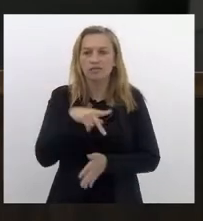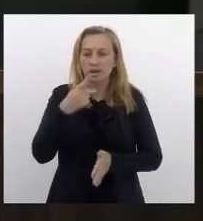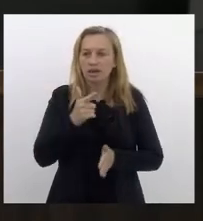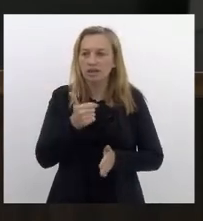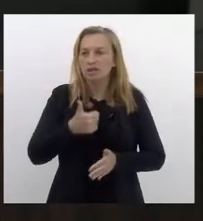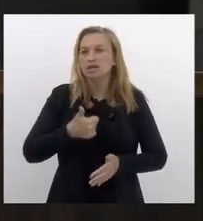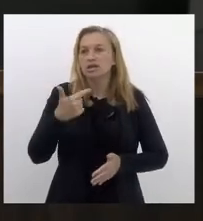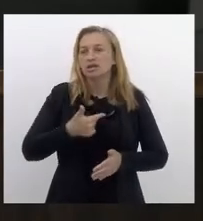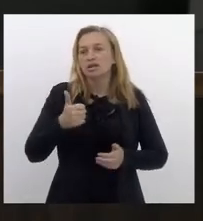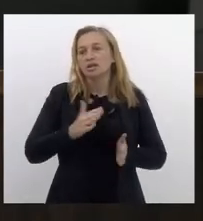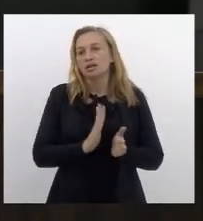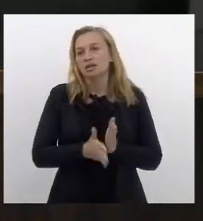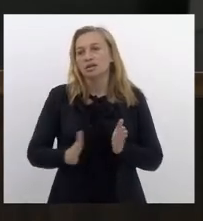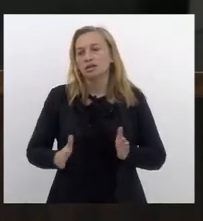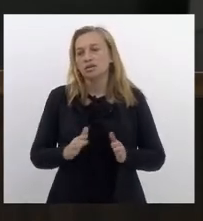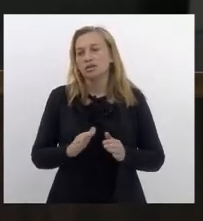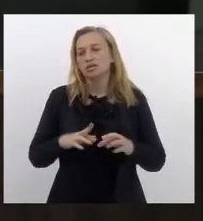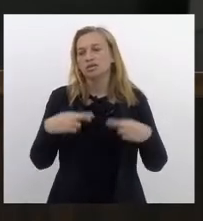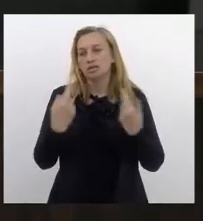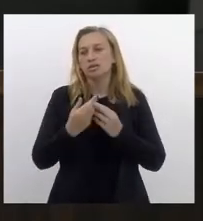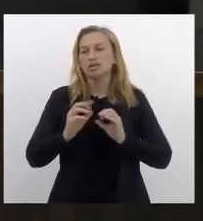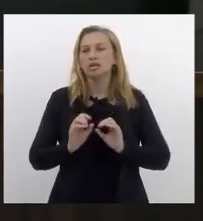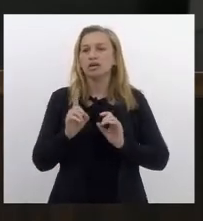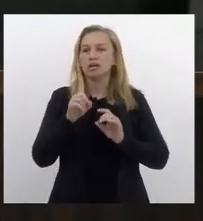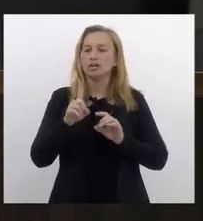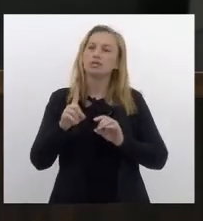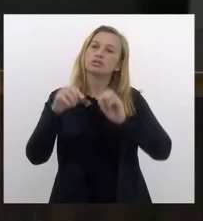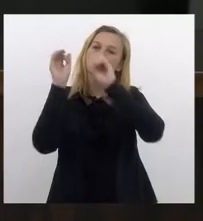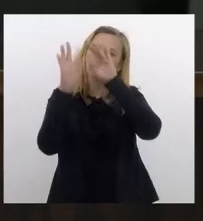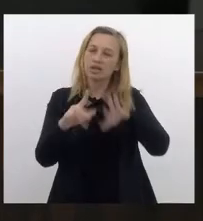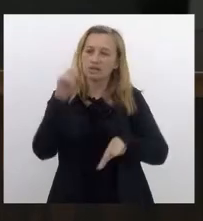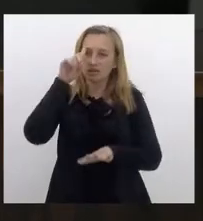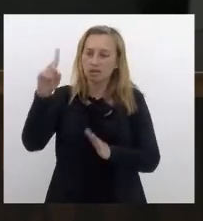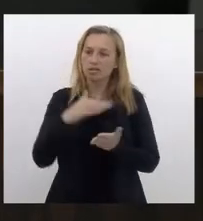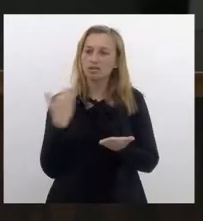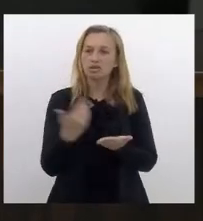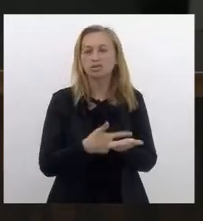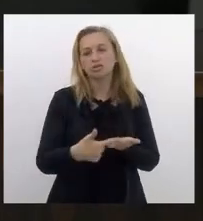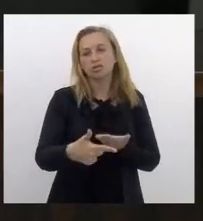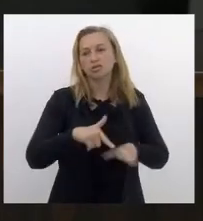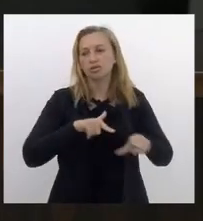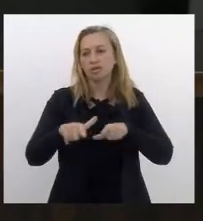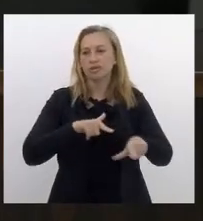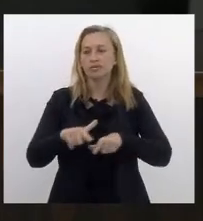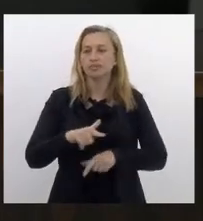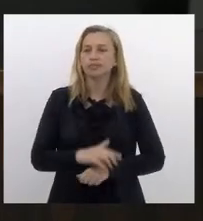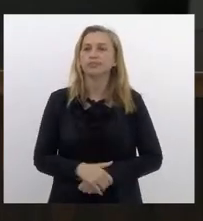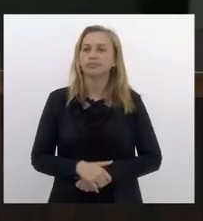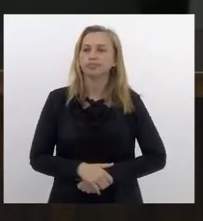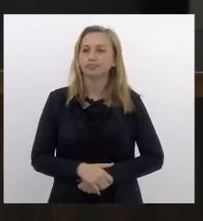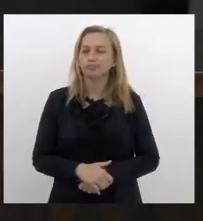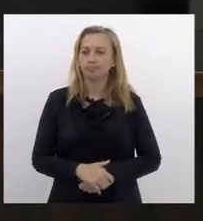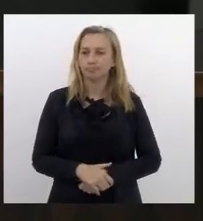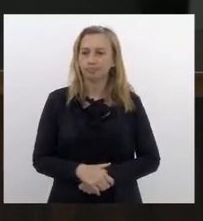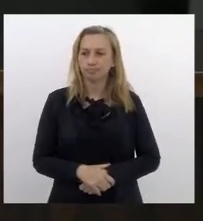sessão extraordinária, mesmo está encerrada. Havia número legal sobre a proteção de Deus, iniciamos os nossos trabalhos. Está aberto